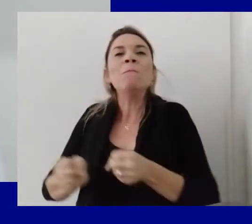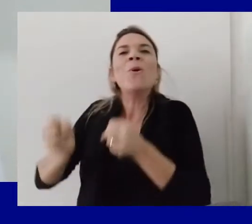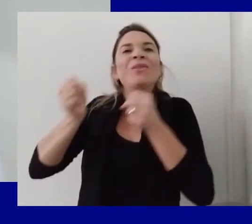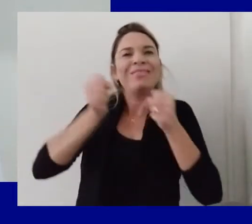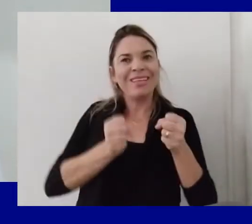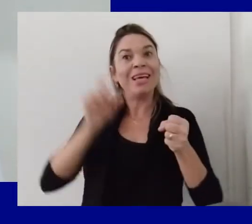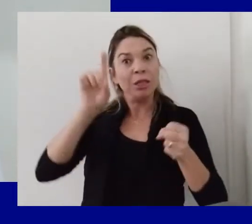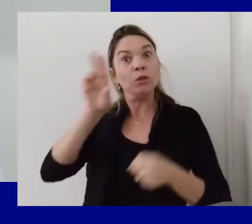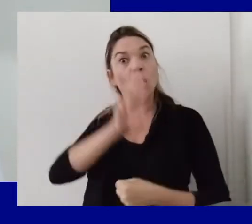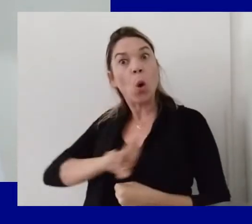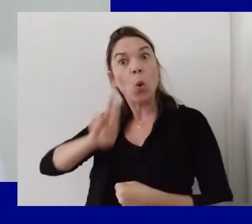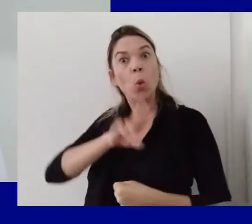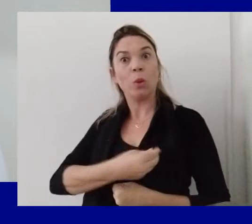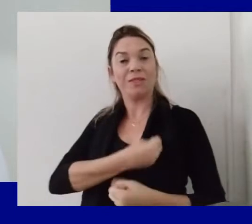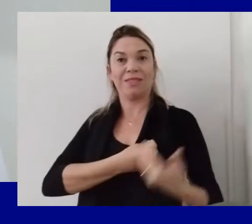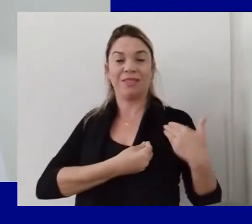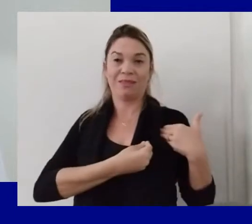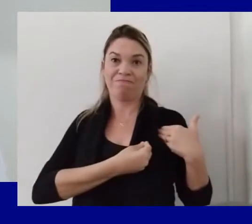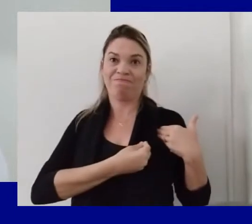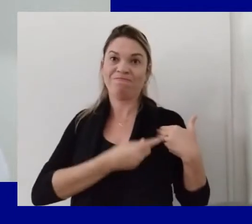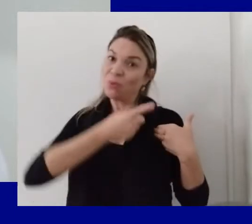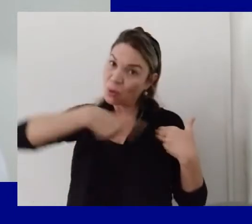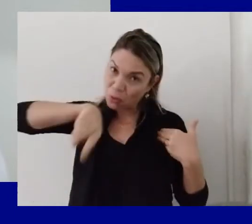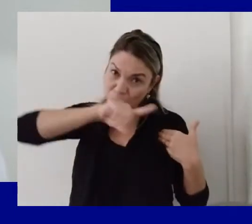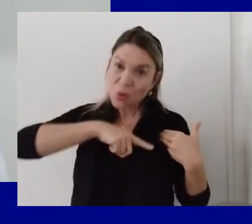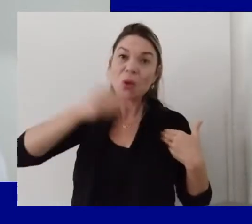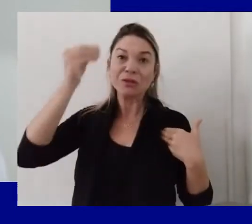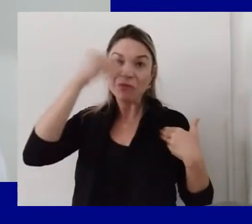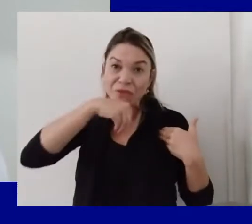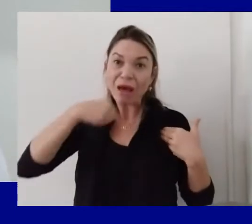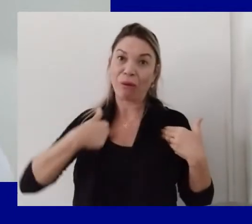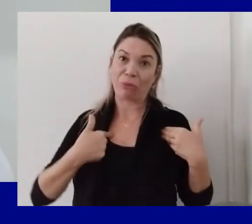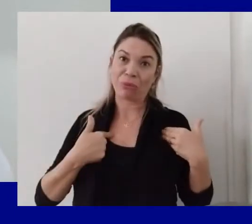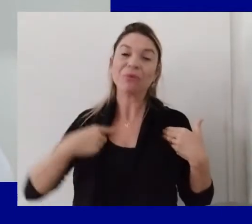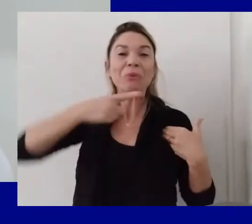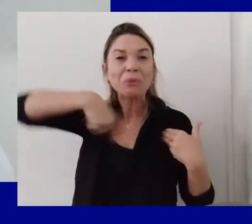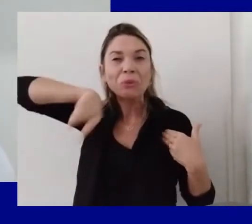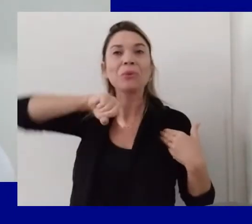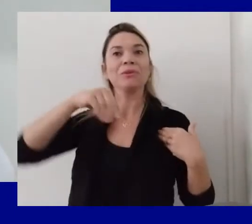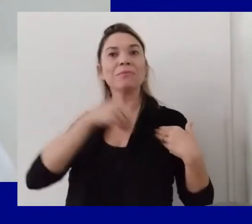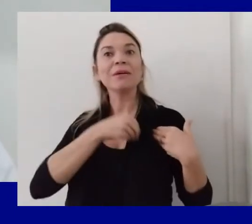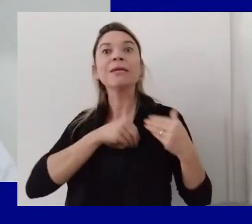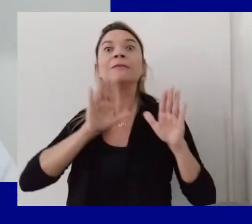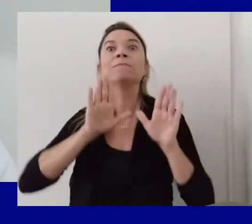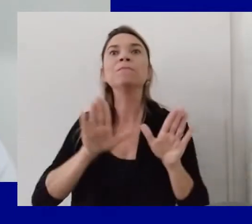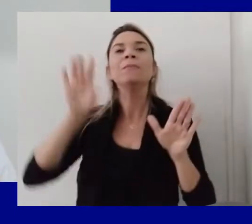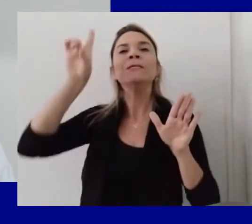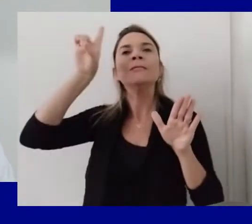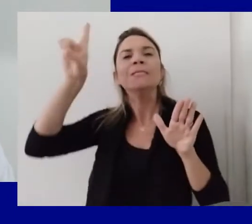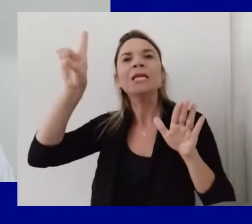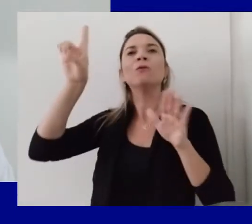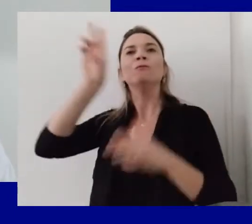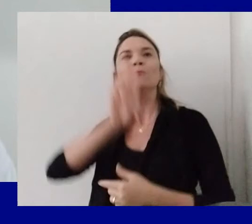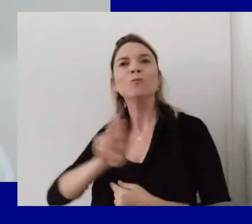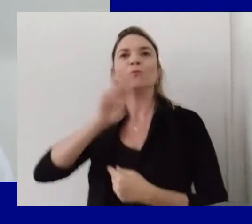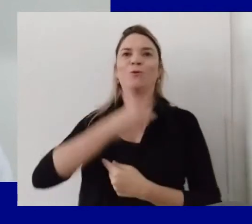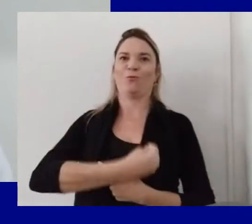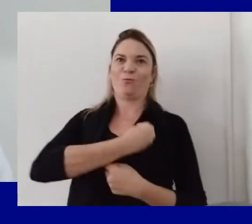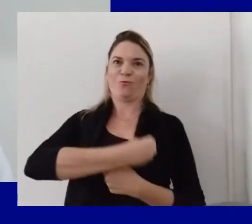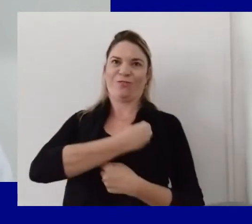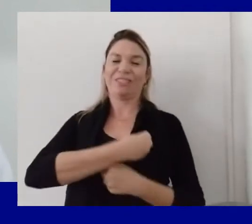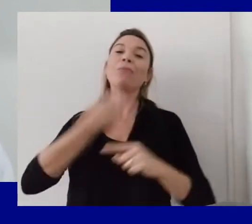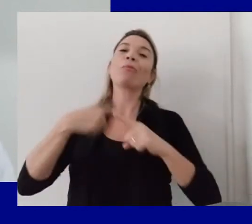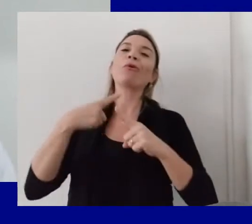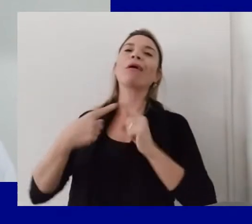na história da salvação. É assim em todo o tempo. Para que a glória seja unicamente para